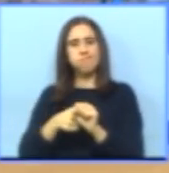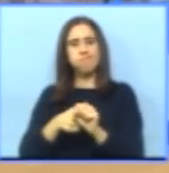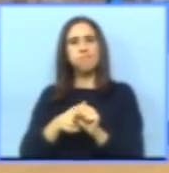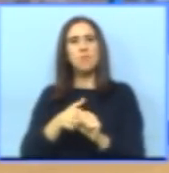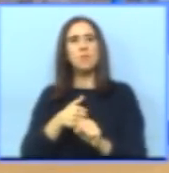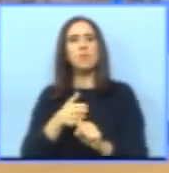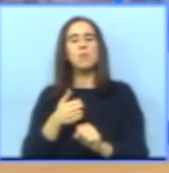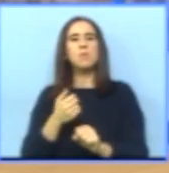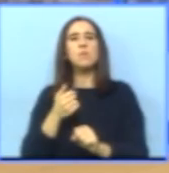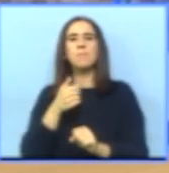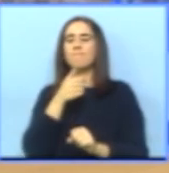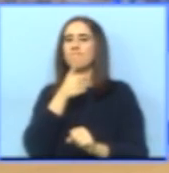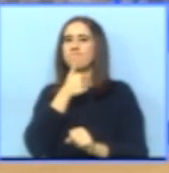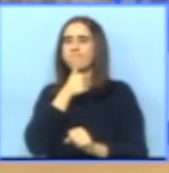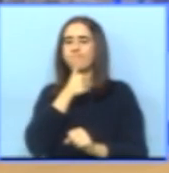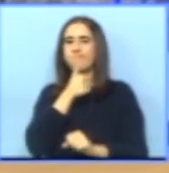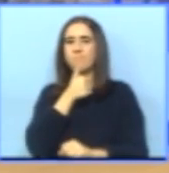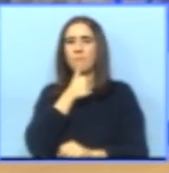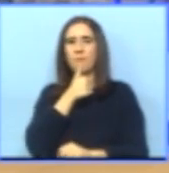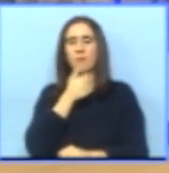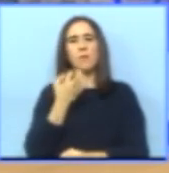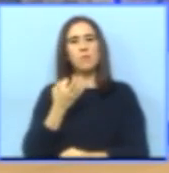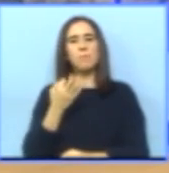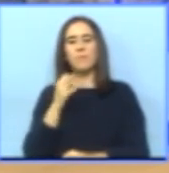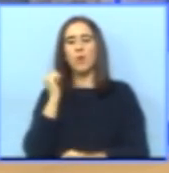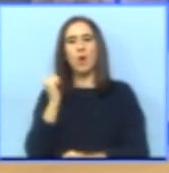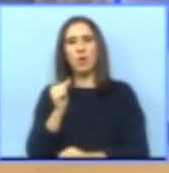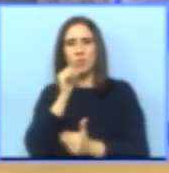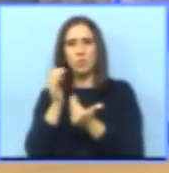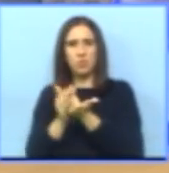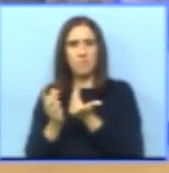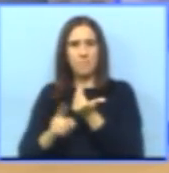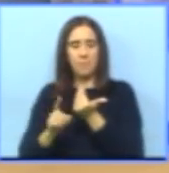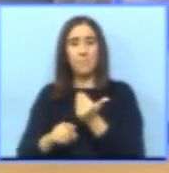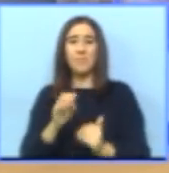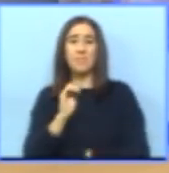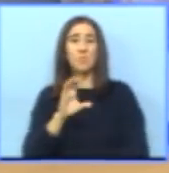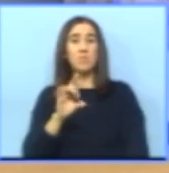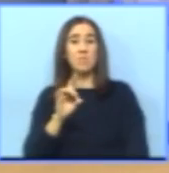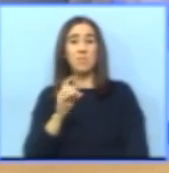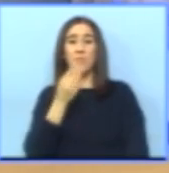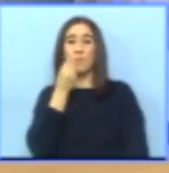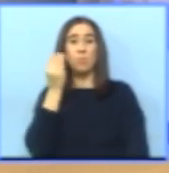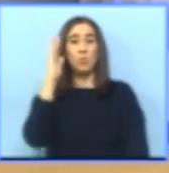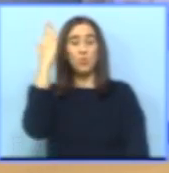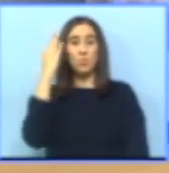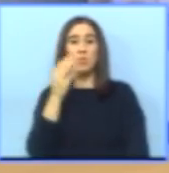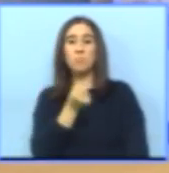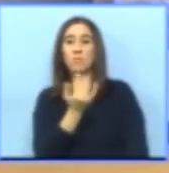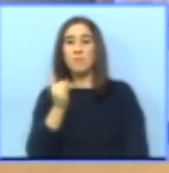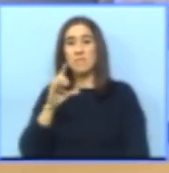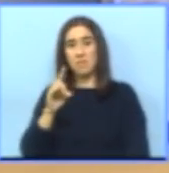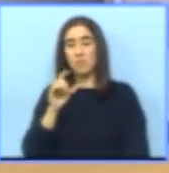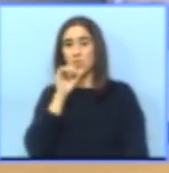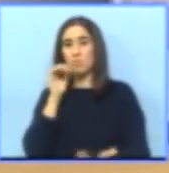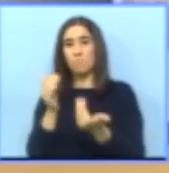e muitas vezes assassinados. E digamos, no final ainda do século XVI, esse famoso caso dos 26 mártires do Japão, que hoje